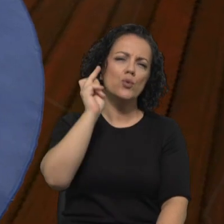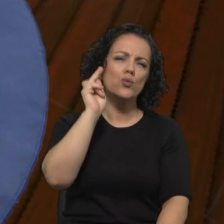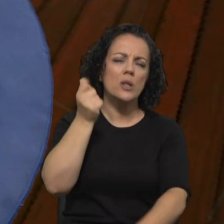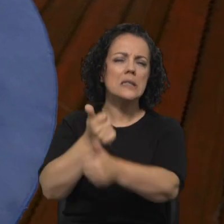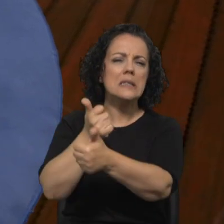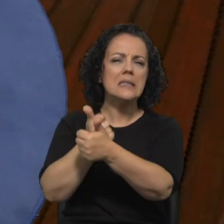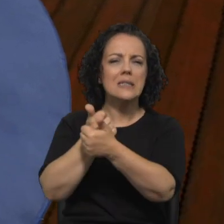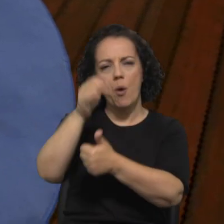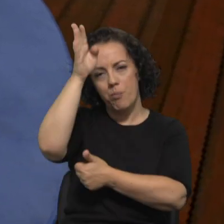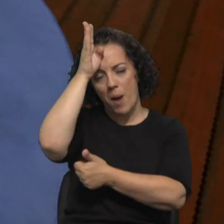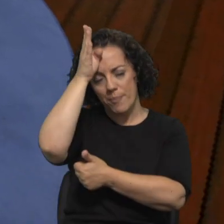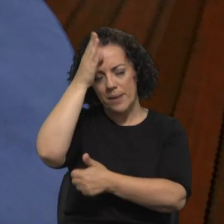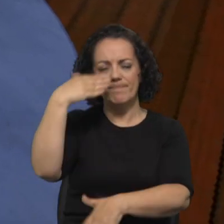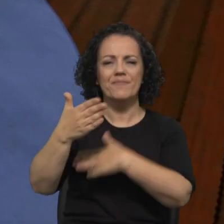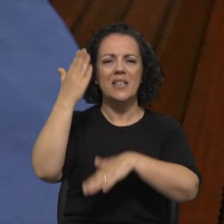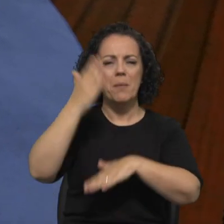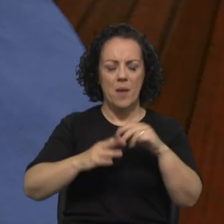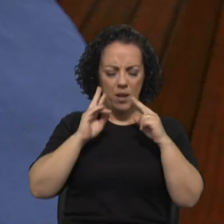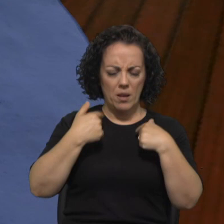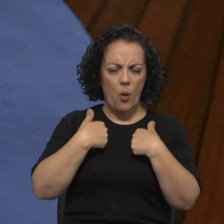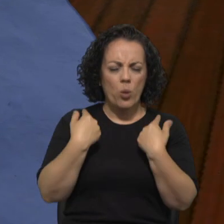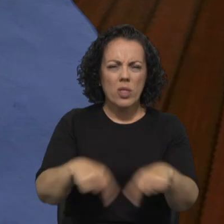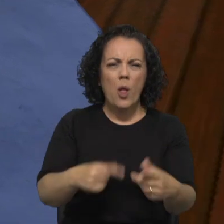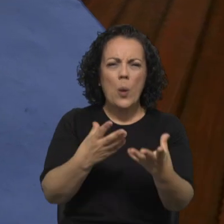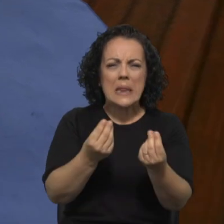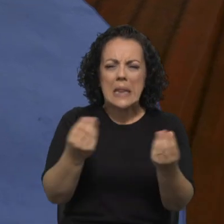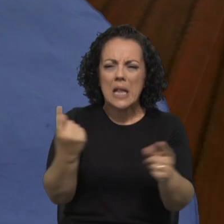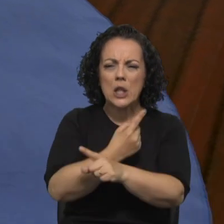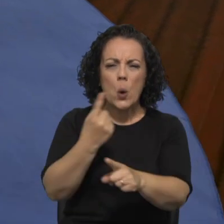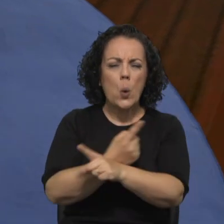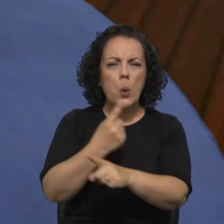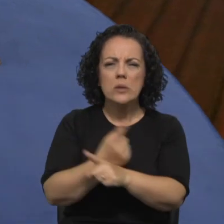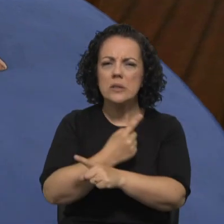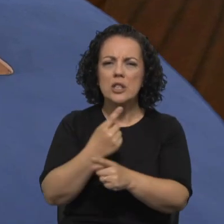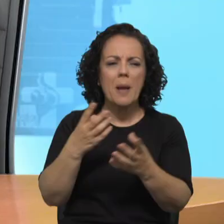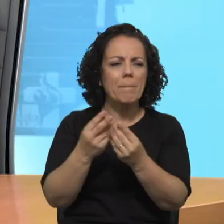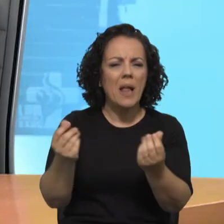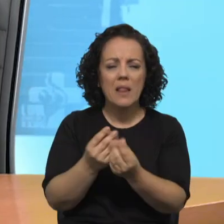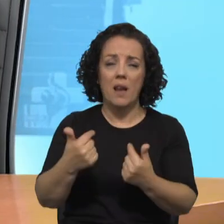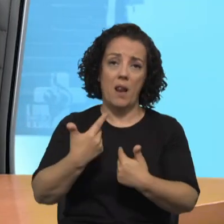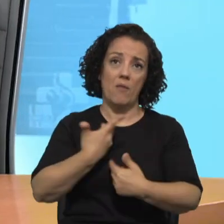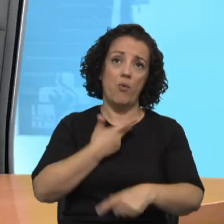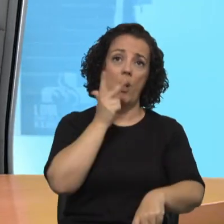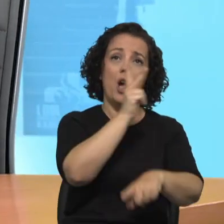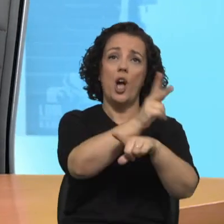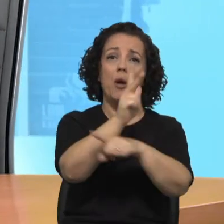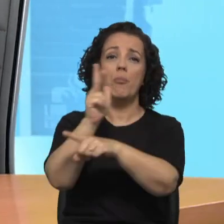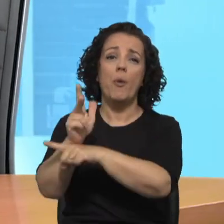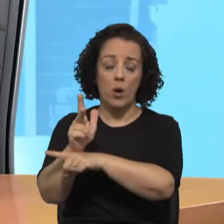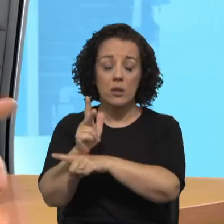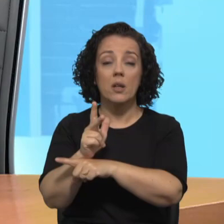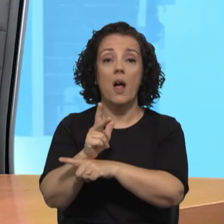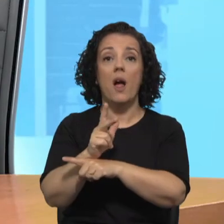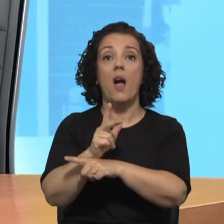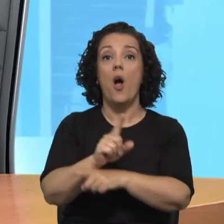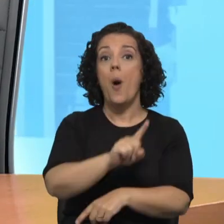repente realizei que tinha imenso material relacionado com as jornadas que eu fiz como repórter, que foram todas, menos a